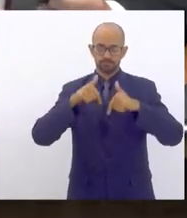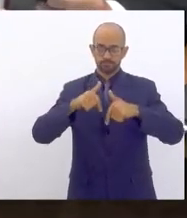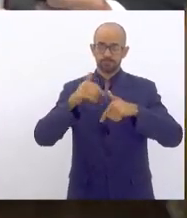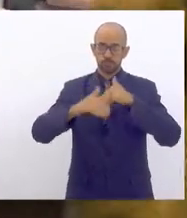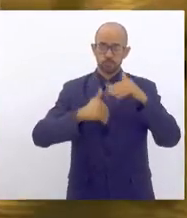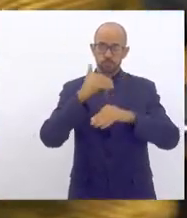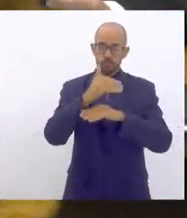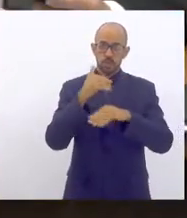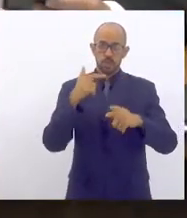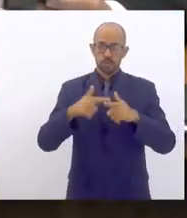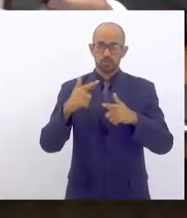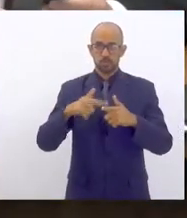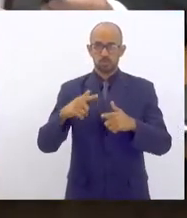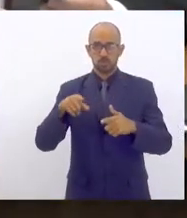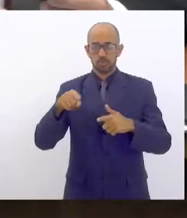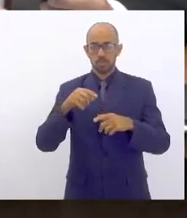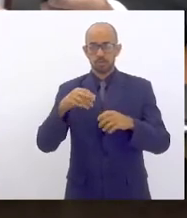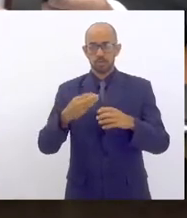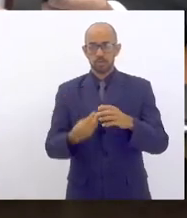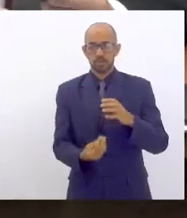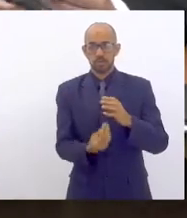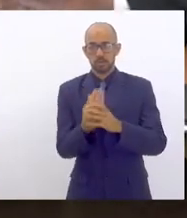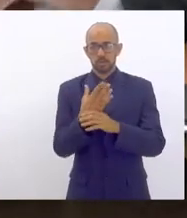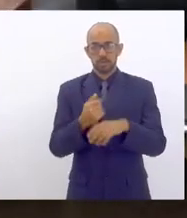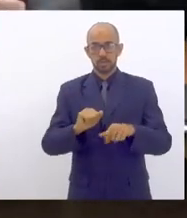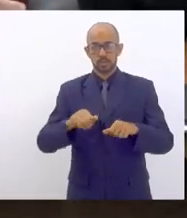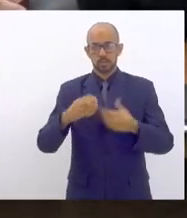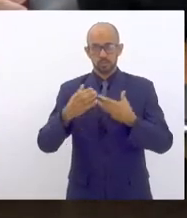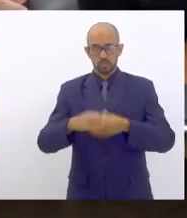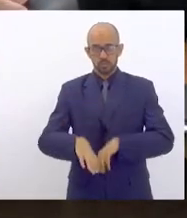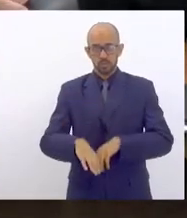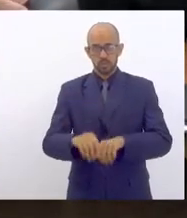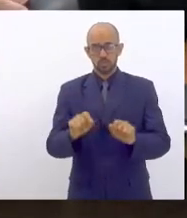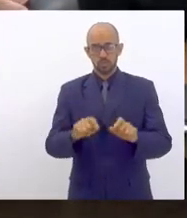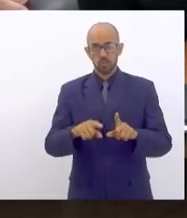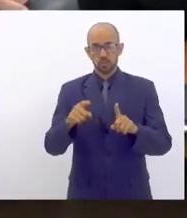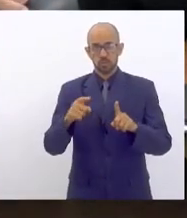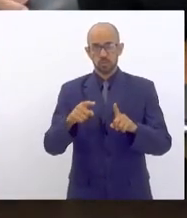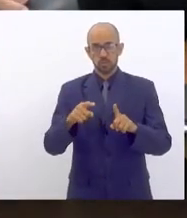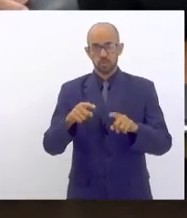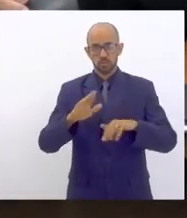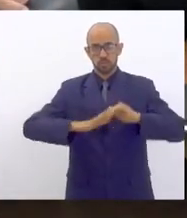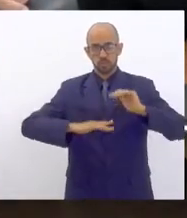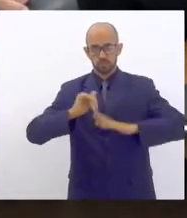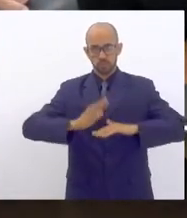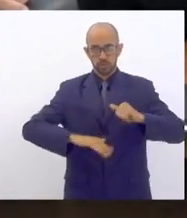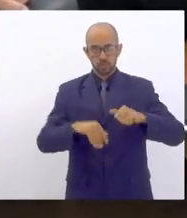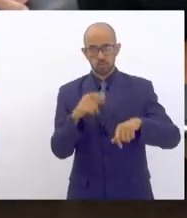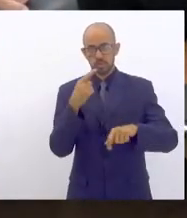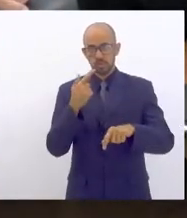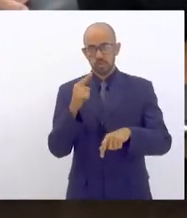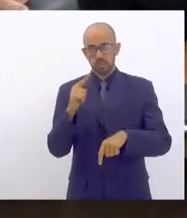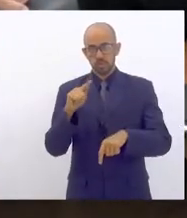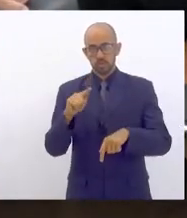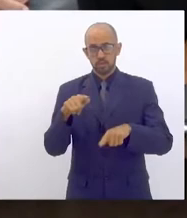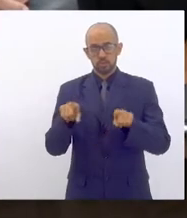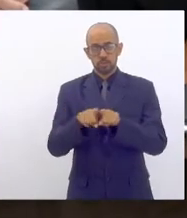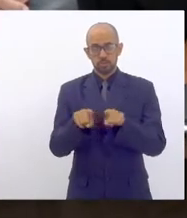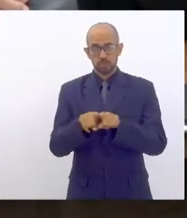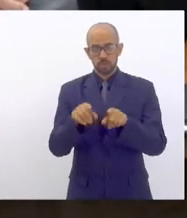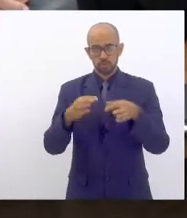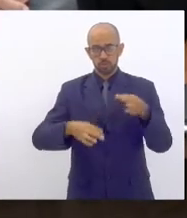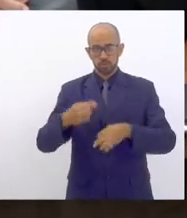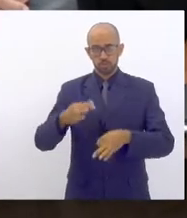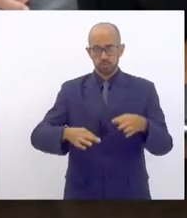prevendo a criação definitivamente de um cargo por concurso público e também garantindo justiça com os atuais animadores